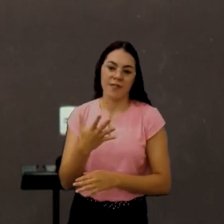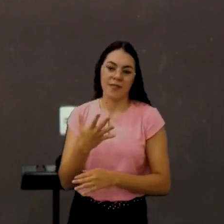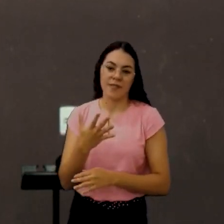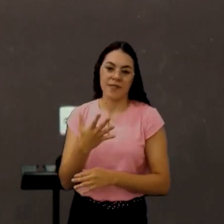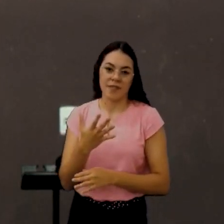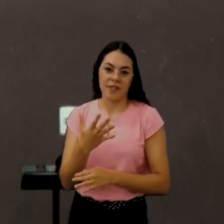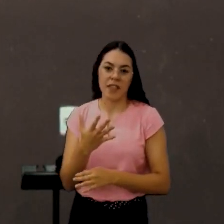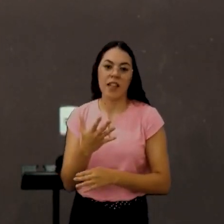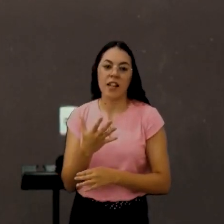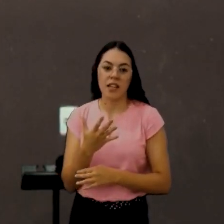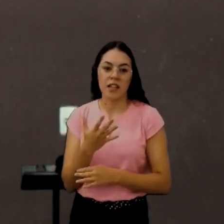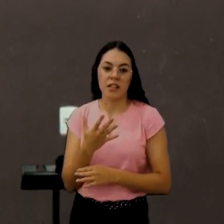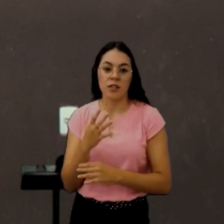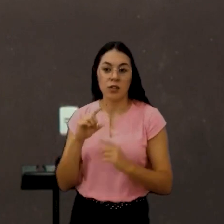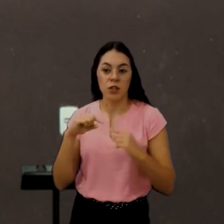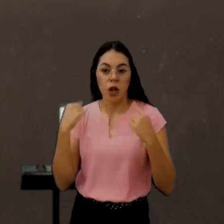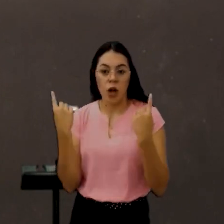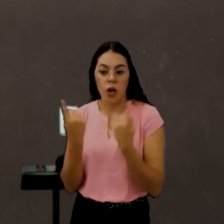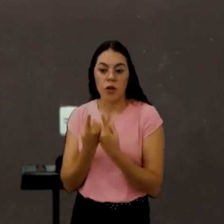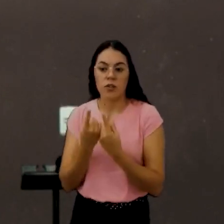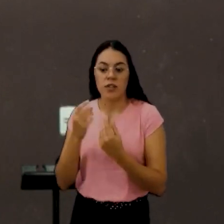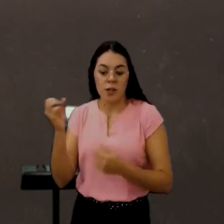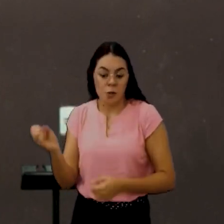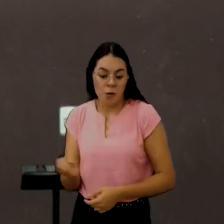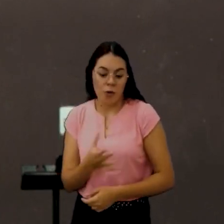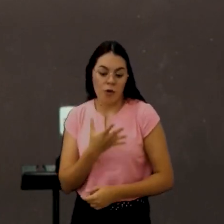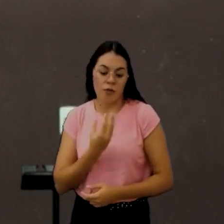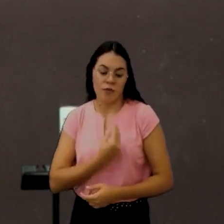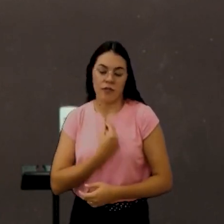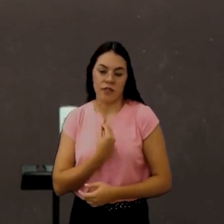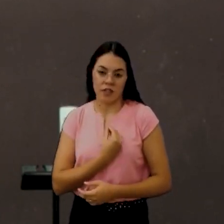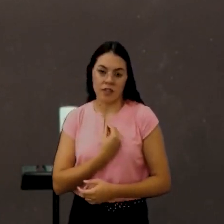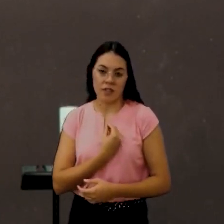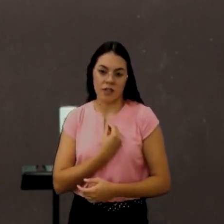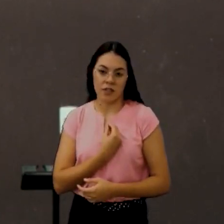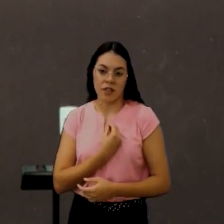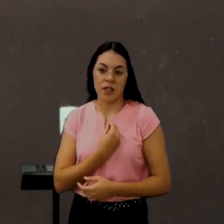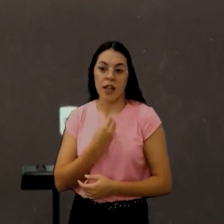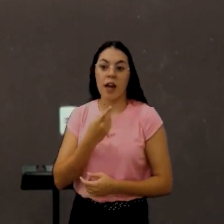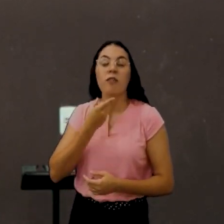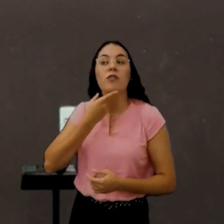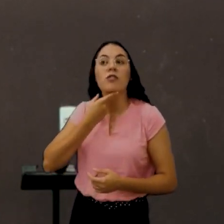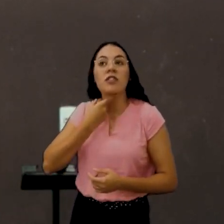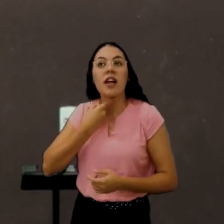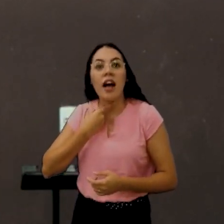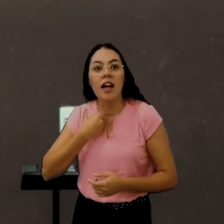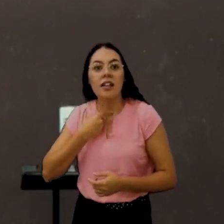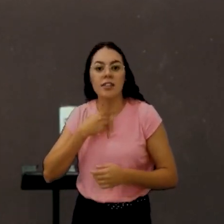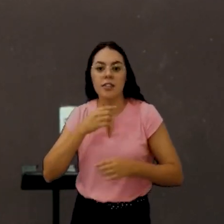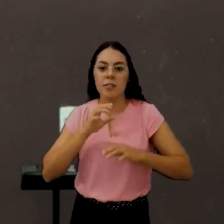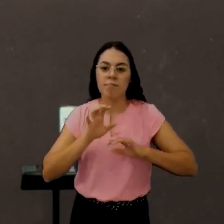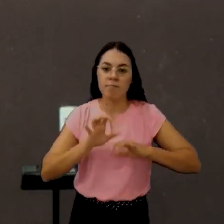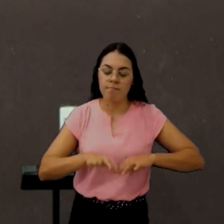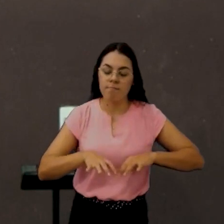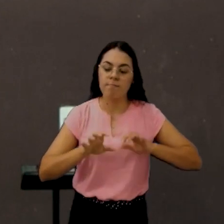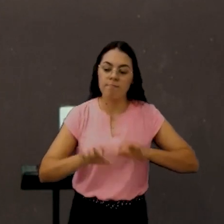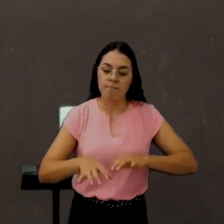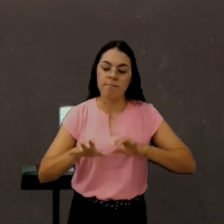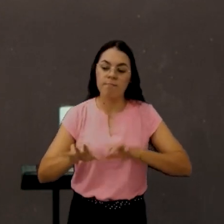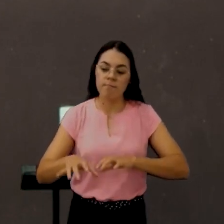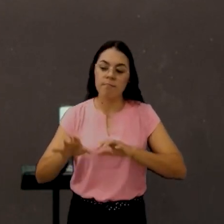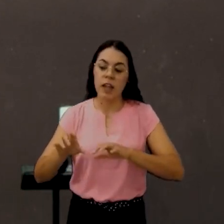Deus criaturas novas. E o nosso desejo, então, ao peregrinarmos nesse mundo,